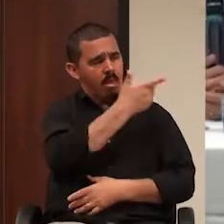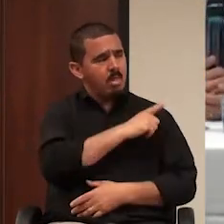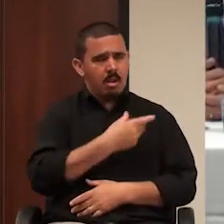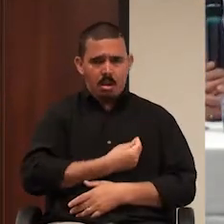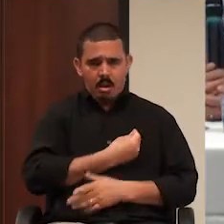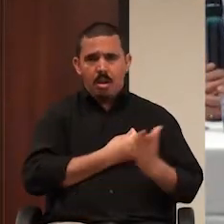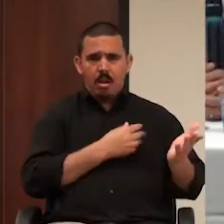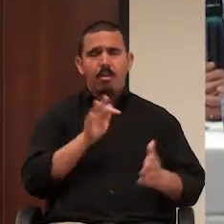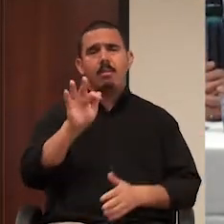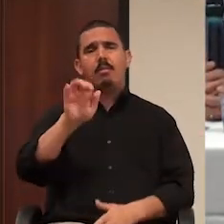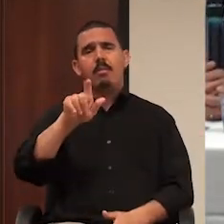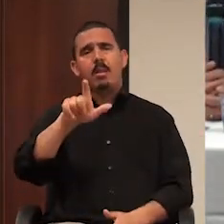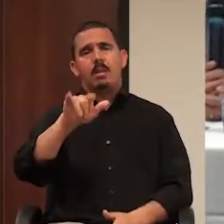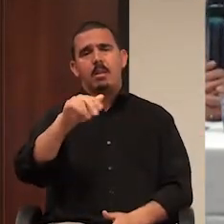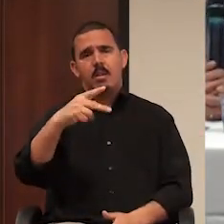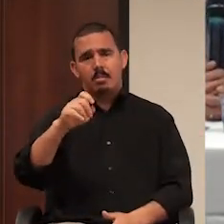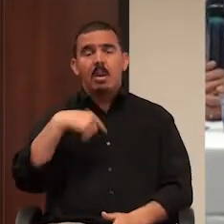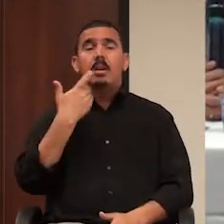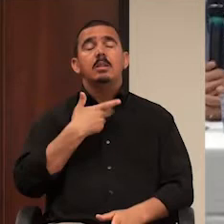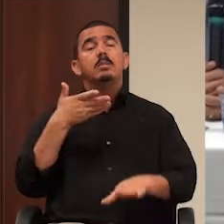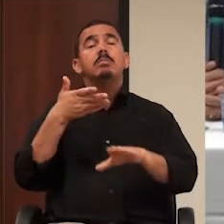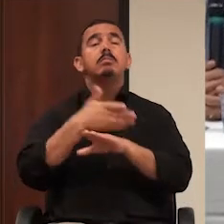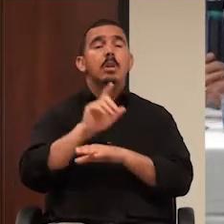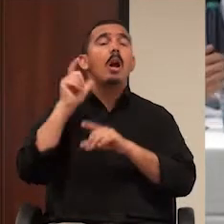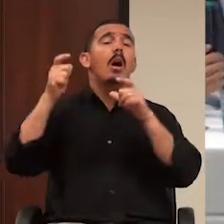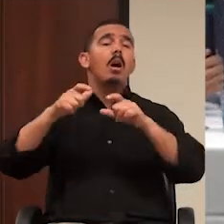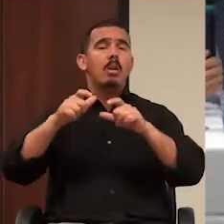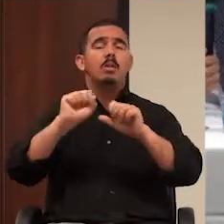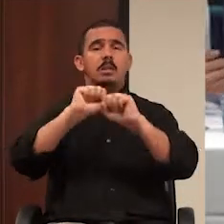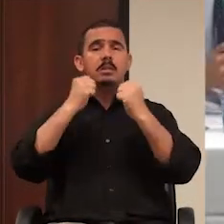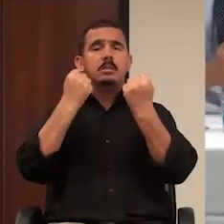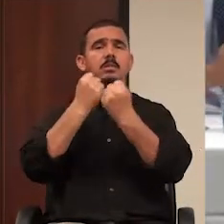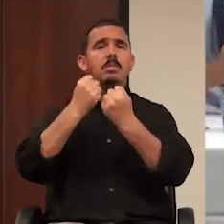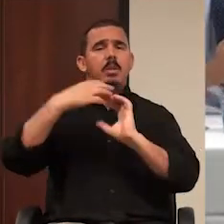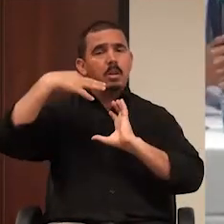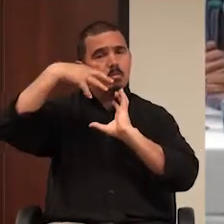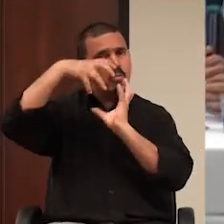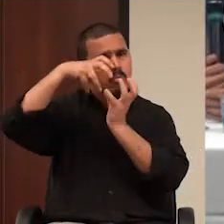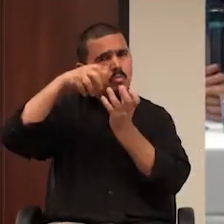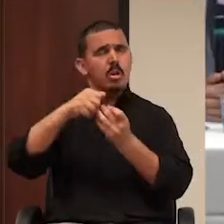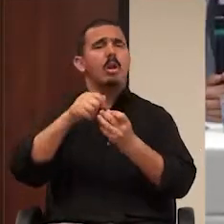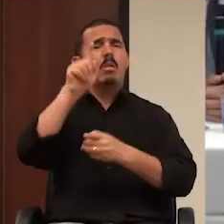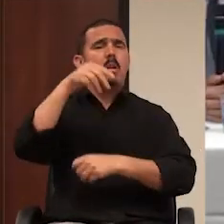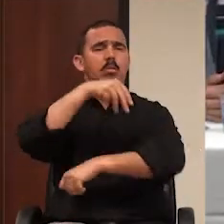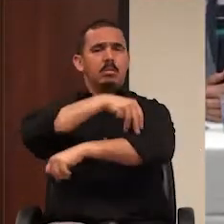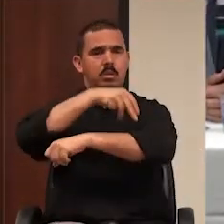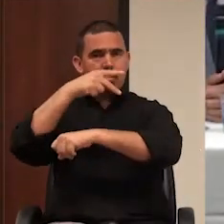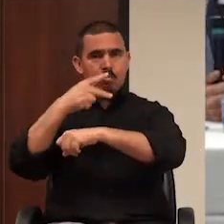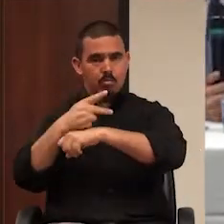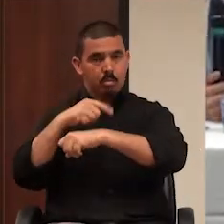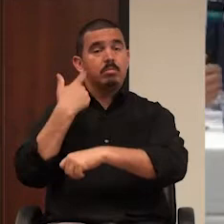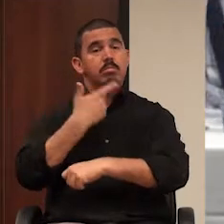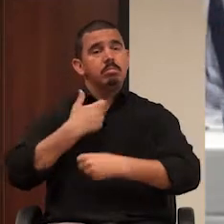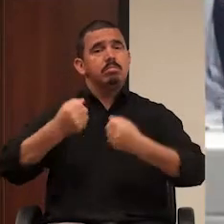a gente participou de um seminário internacional que teve no Ministério Público Federal, a gente foi lá conversar, falar um pouco. E